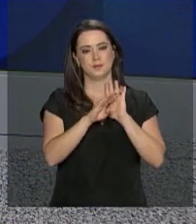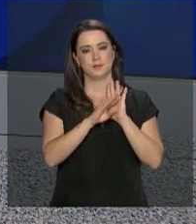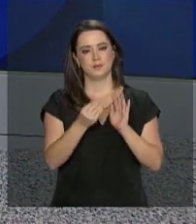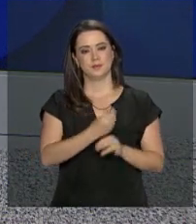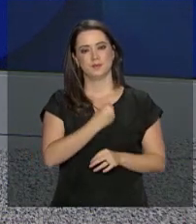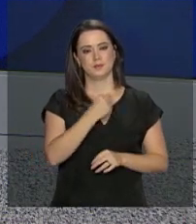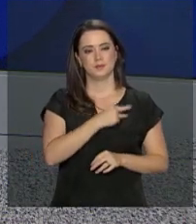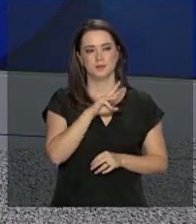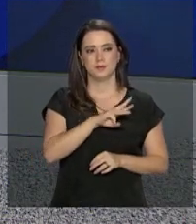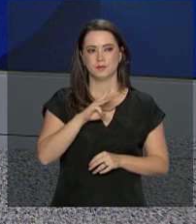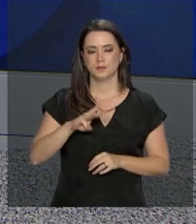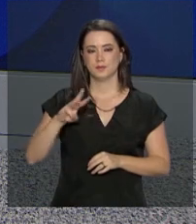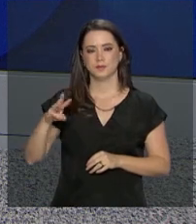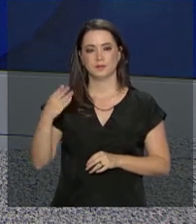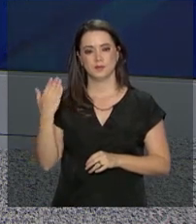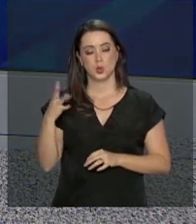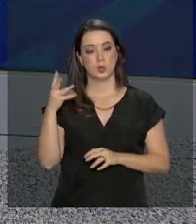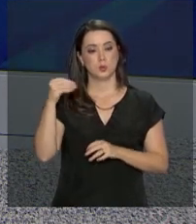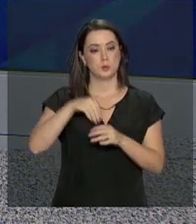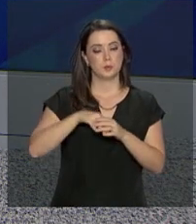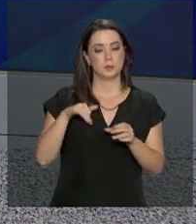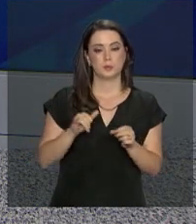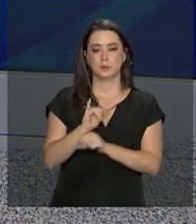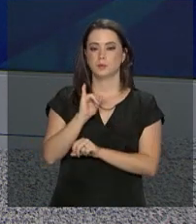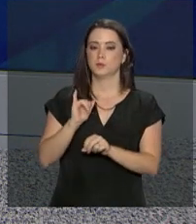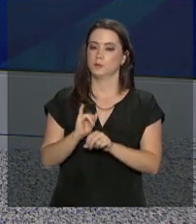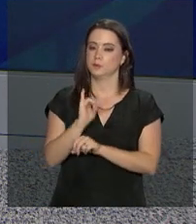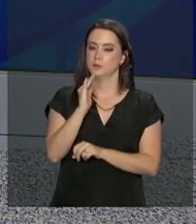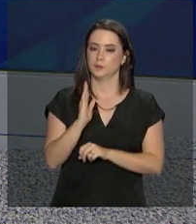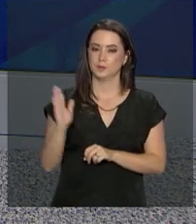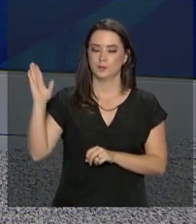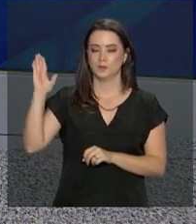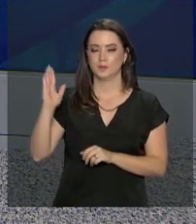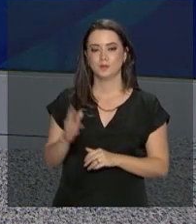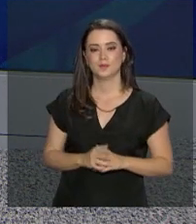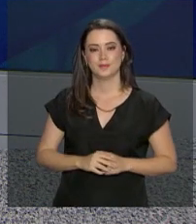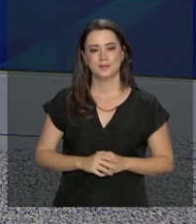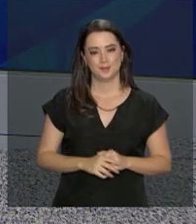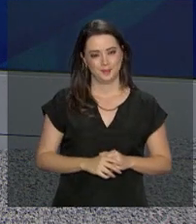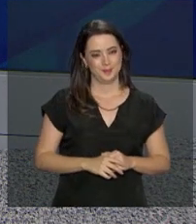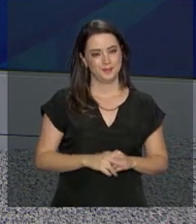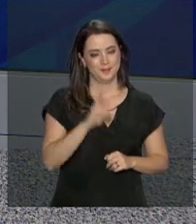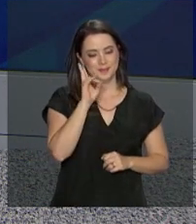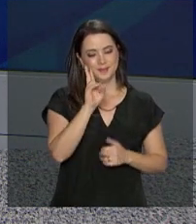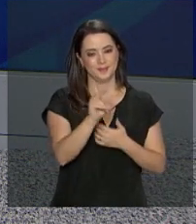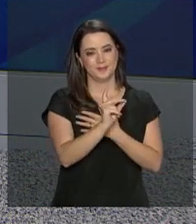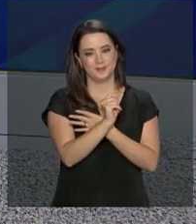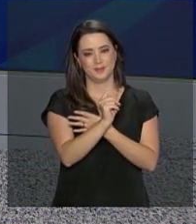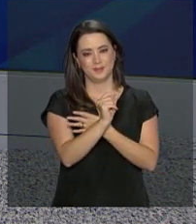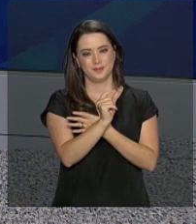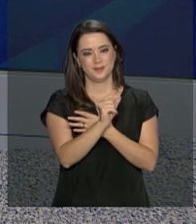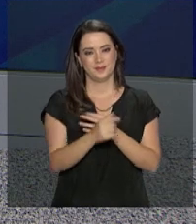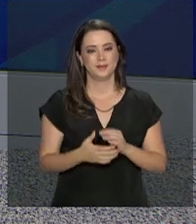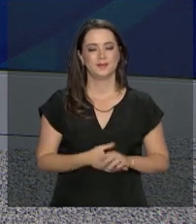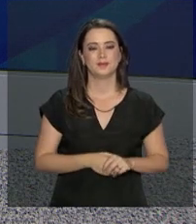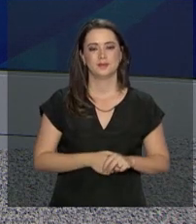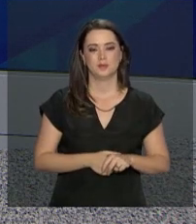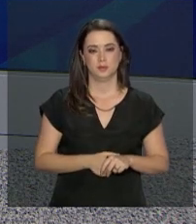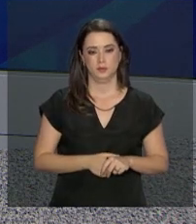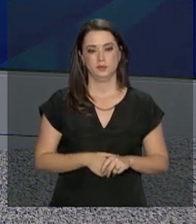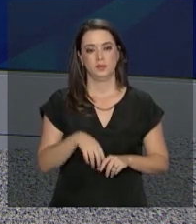ao vivo pelo site da nbr e todas as reportagens estão em nosso canal no youtube acesse também o nosso perfil no